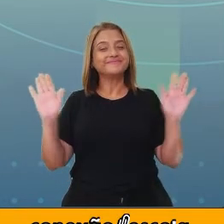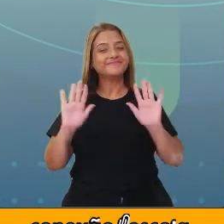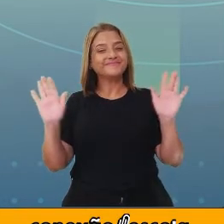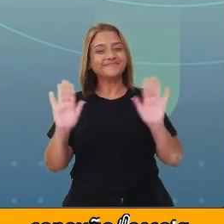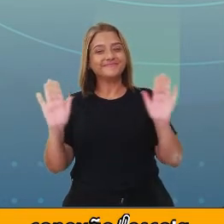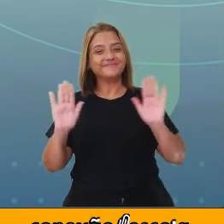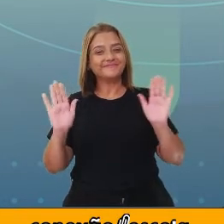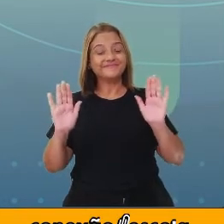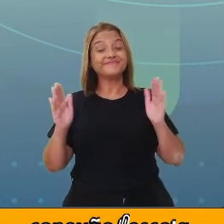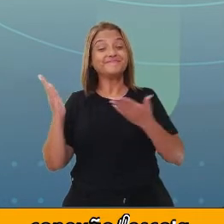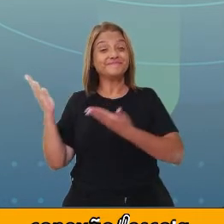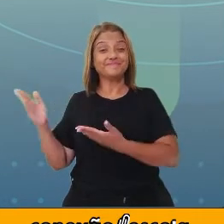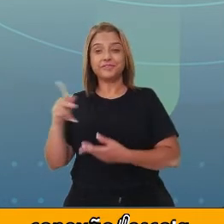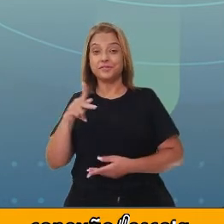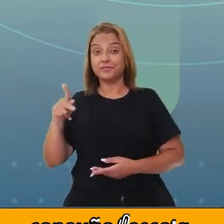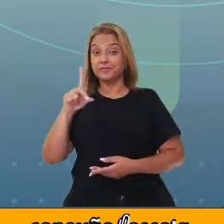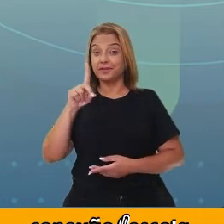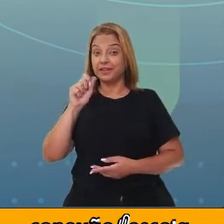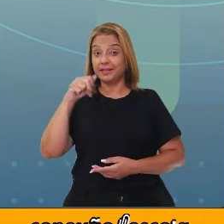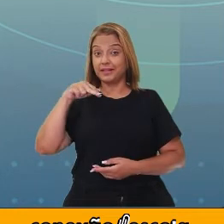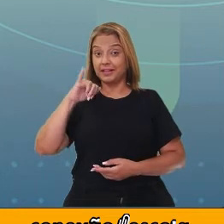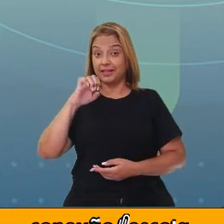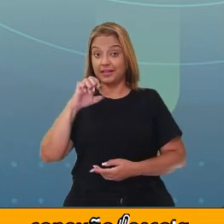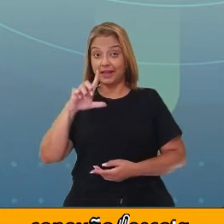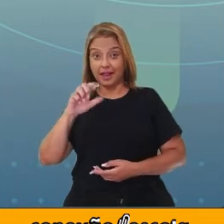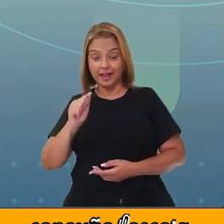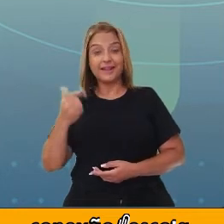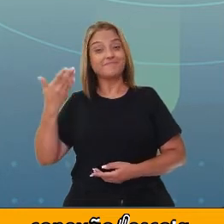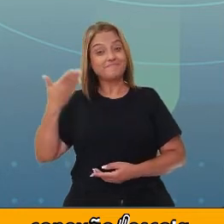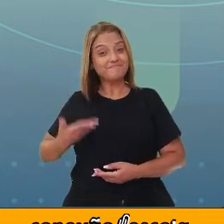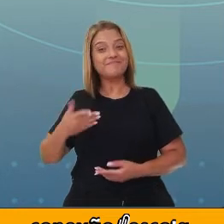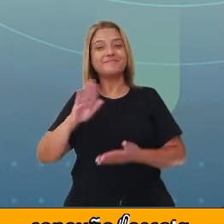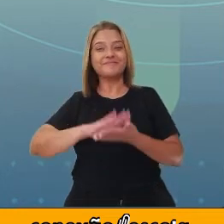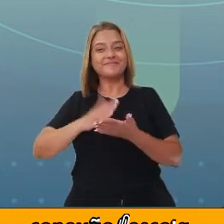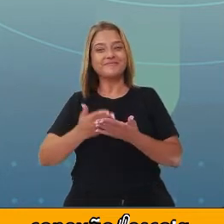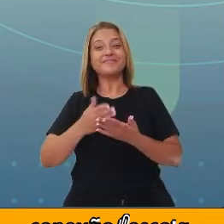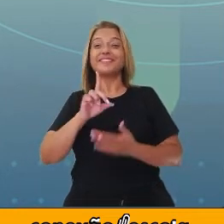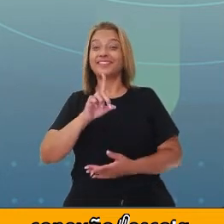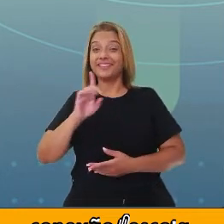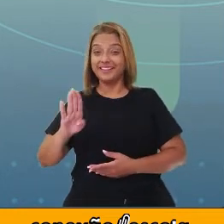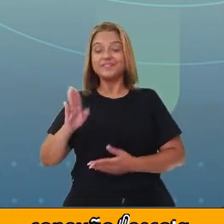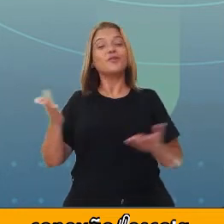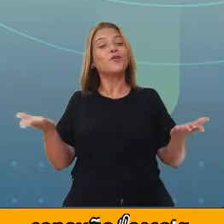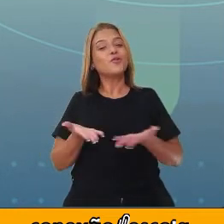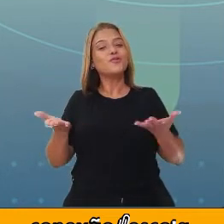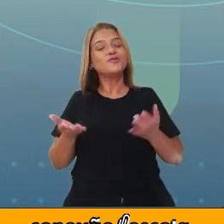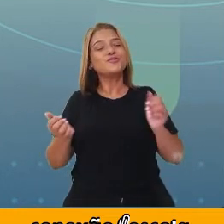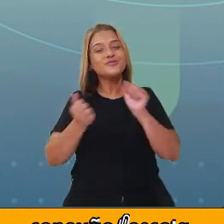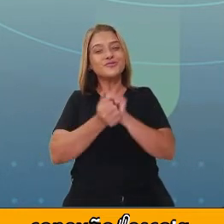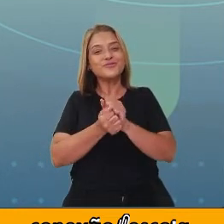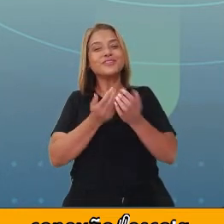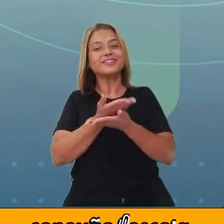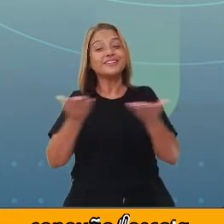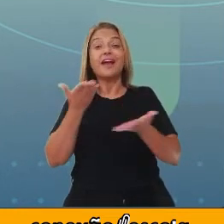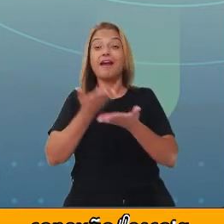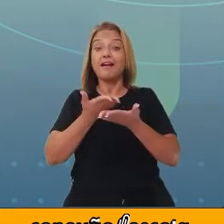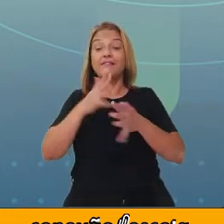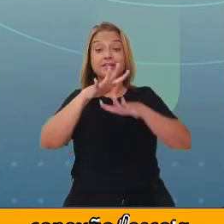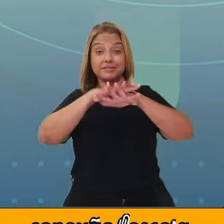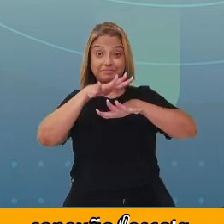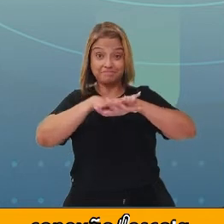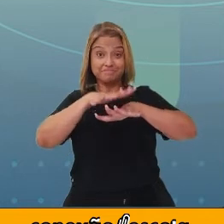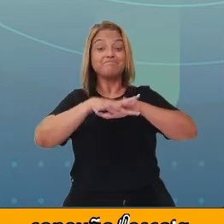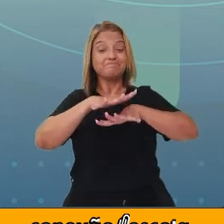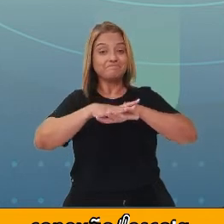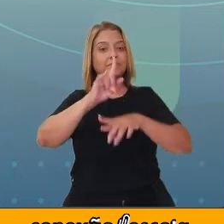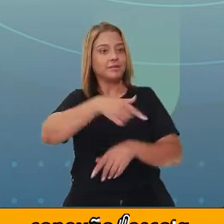Olá pessoal, eu sou a professora Daniela, eu e a intérprete Débora estaremos com vocês hoje na nossa aula de matemática